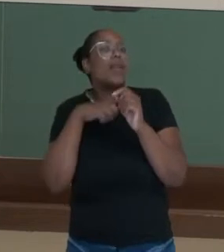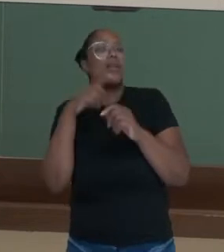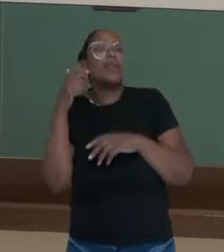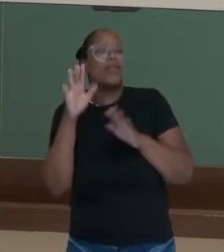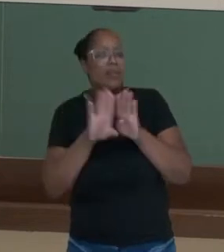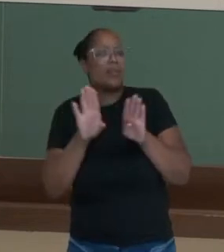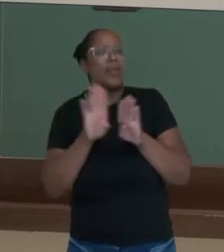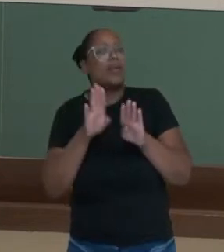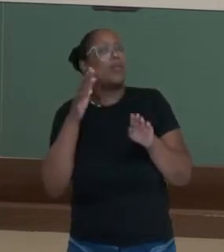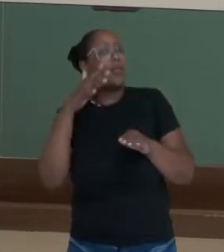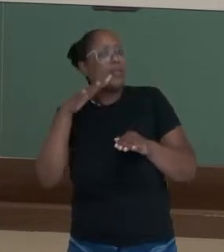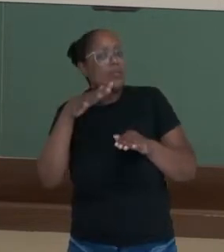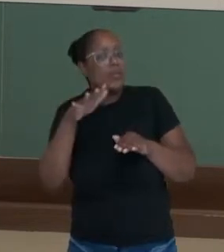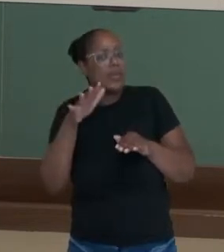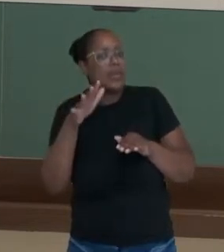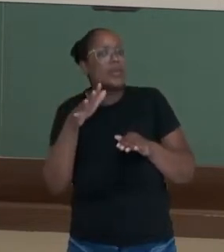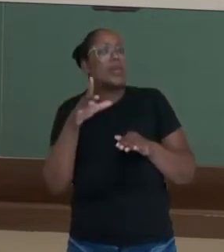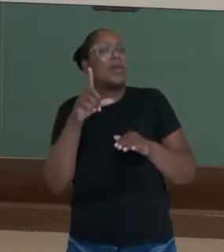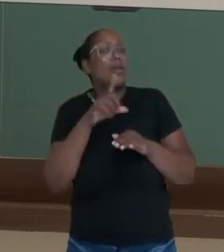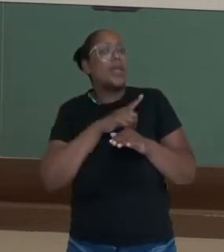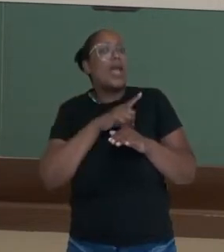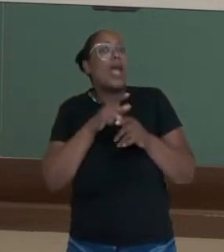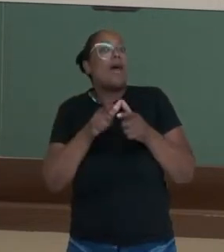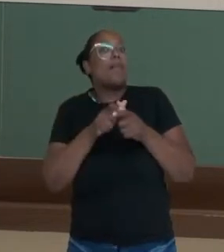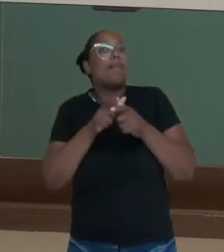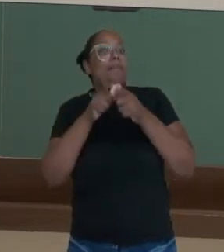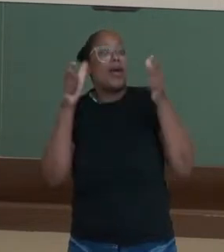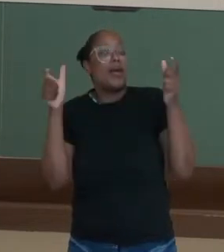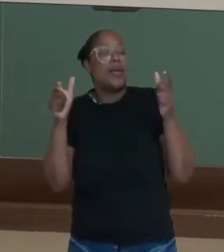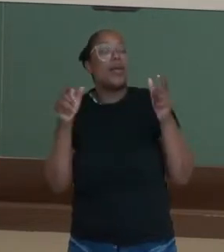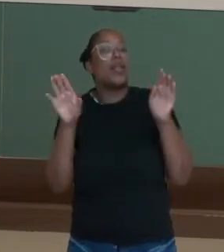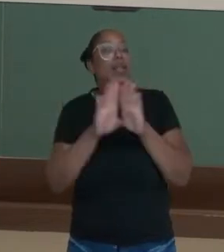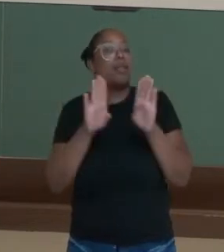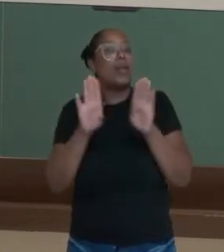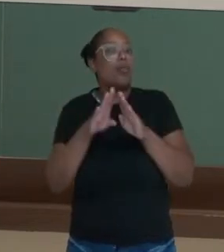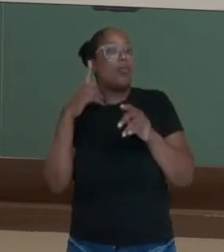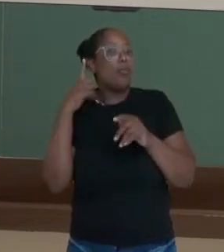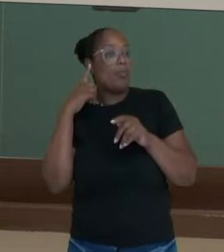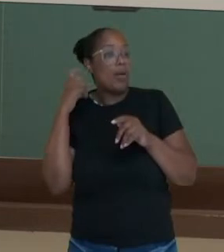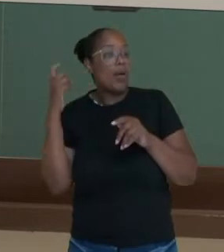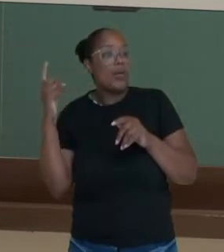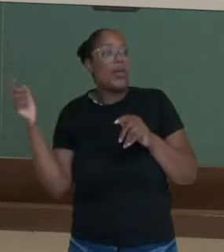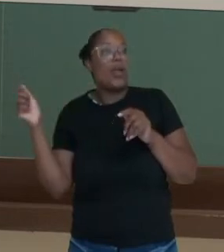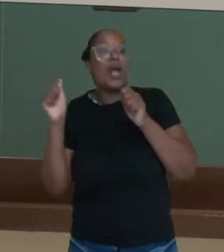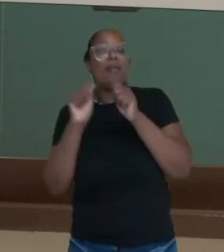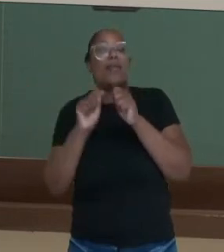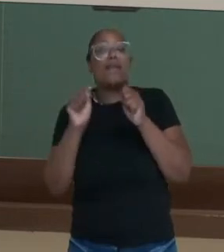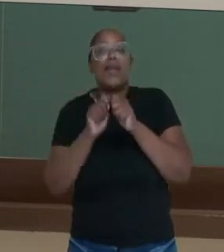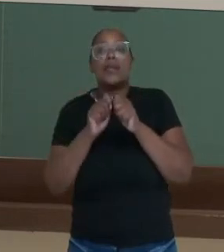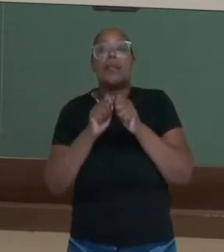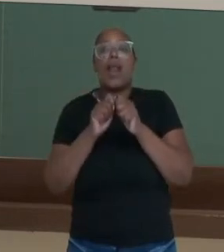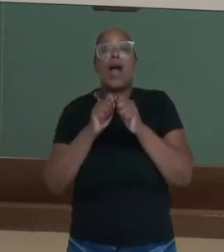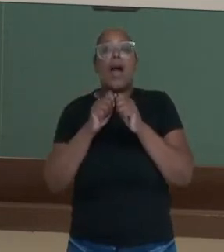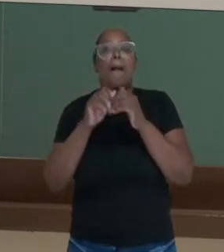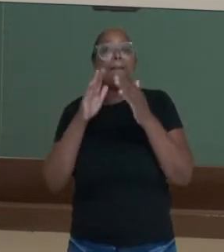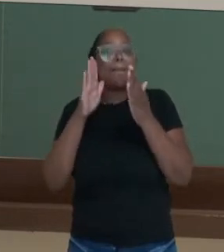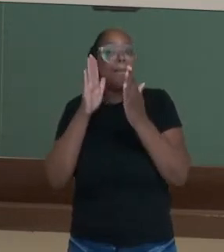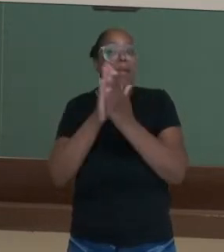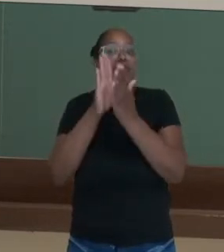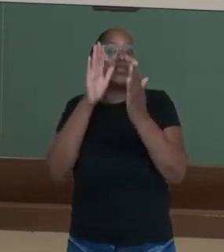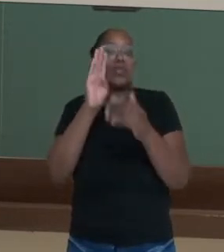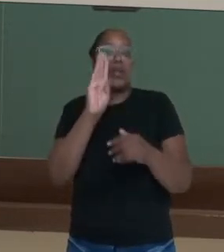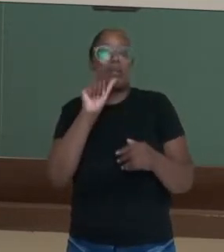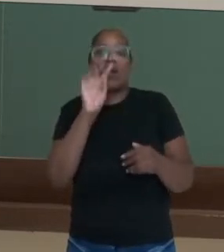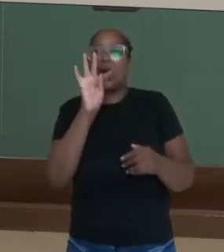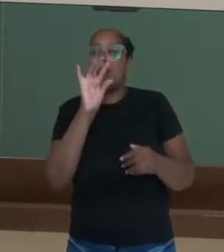é ampliado pela cabaça. Esse som é produzido pela batida da baqueta